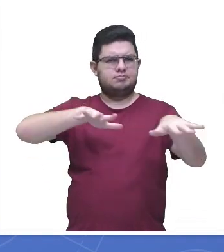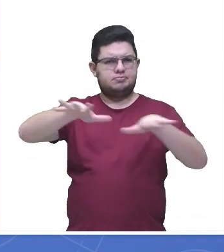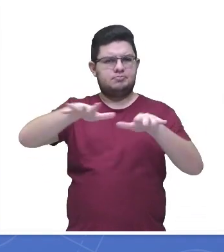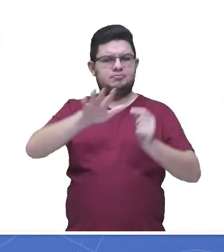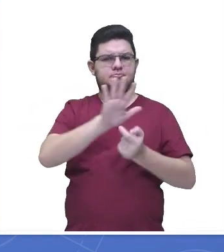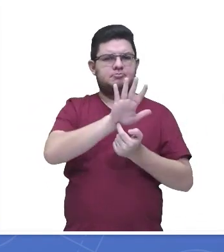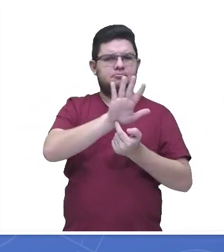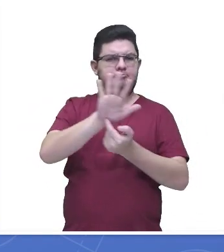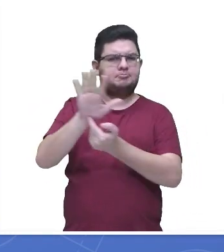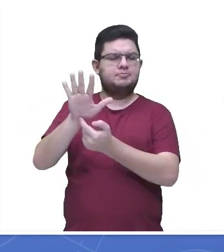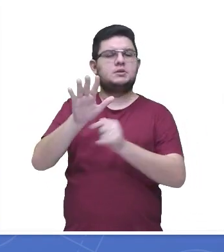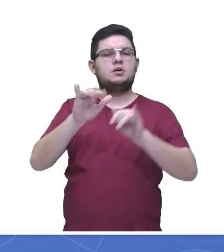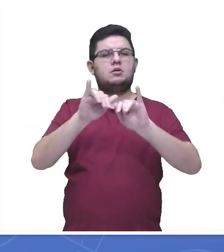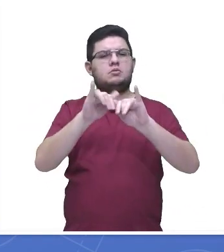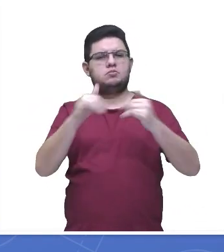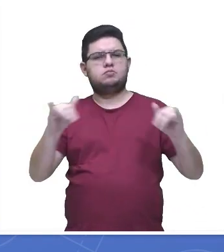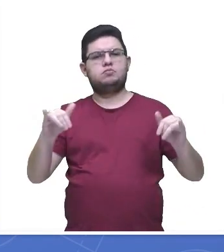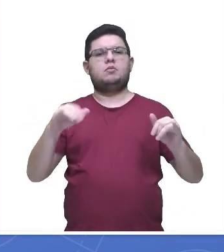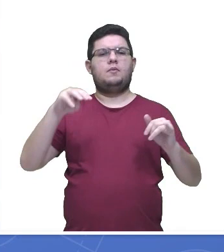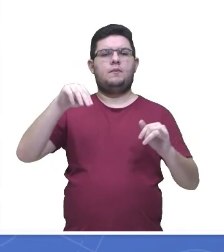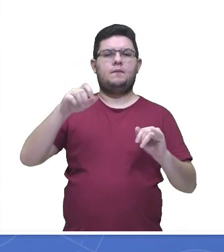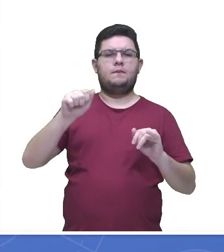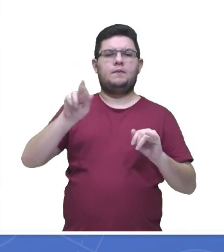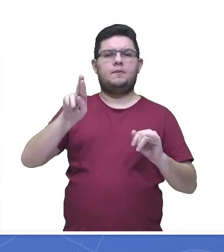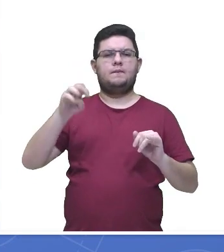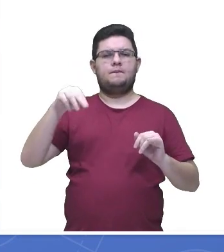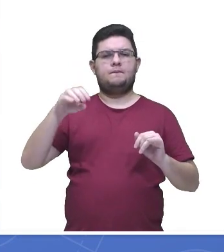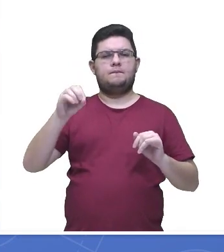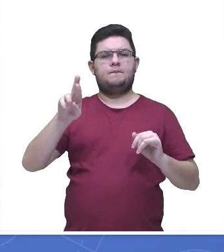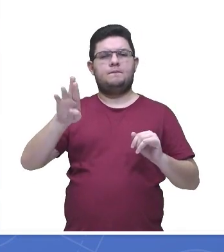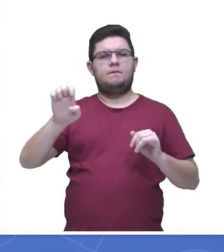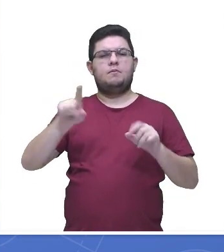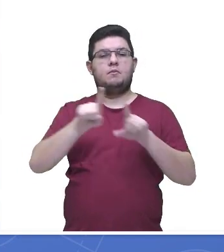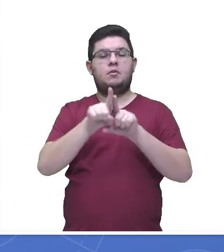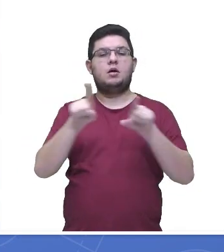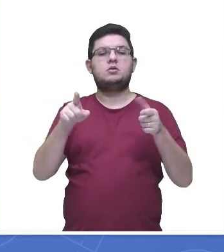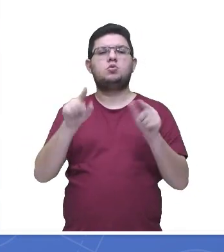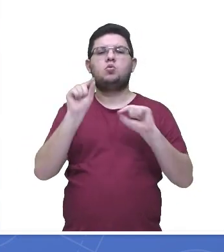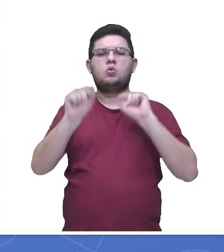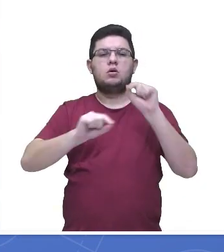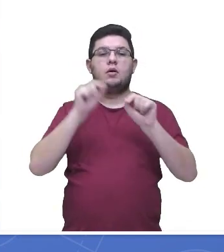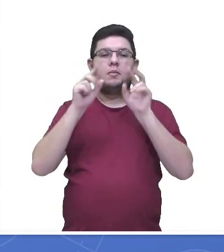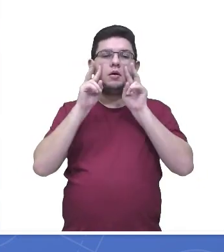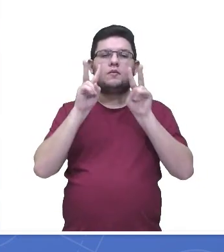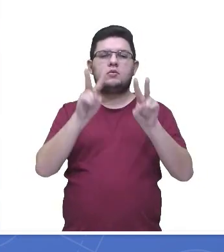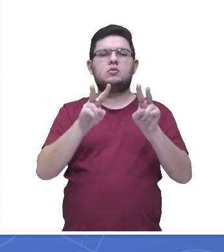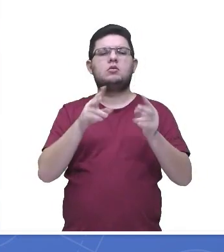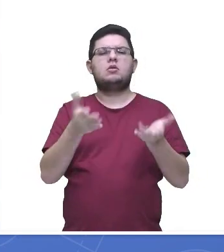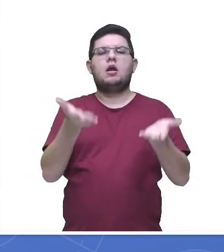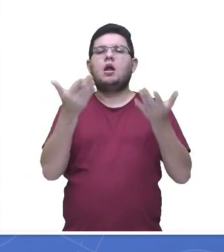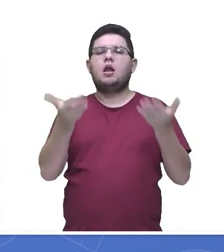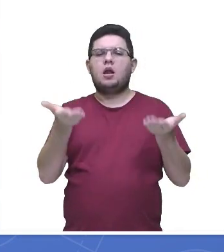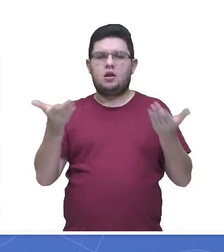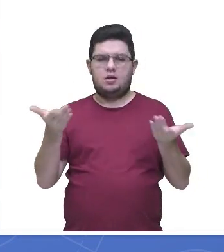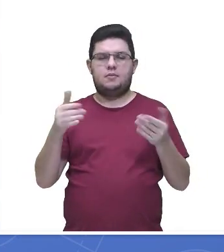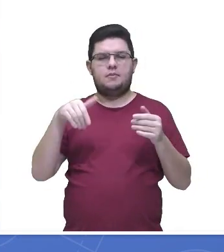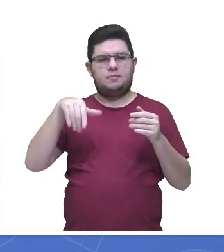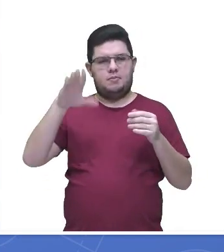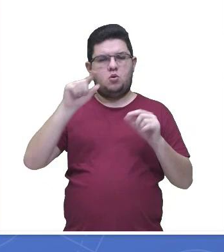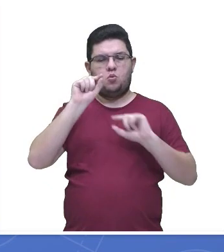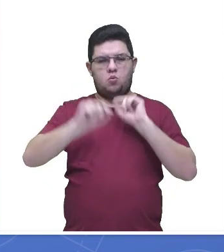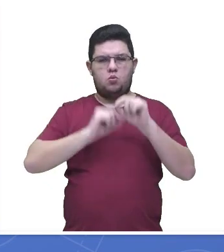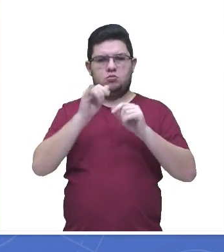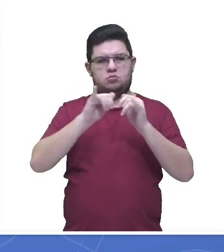mármore, mas com uma leveza, como se o vento batesse. Então, nós vamos perceber muito isso nas esculturas gregas,